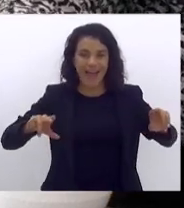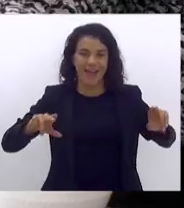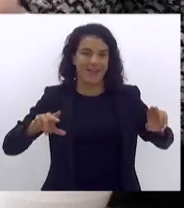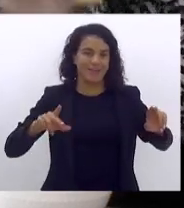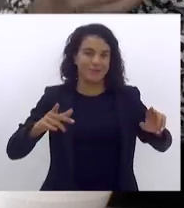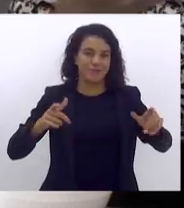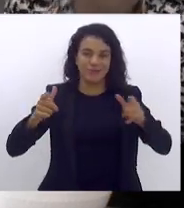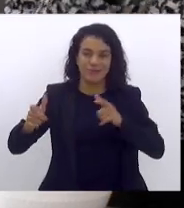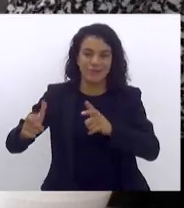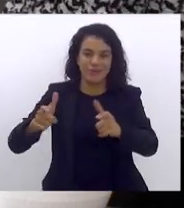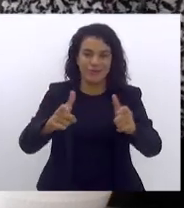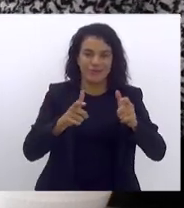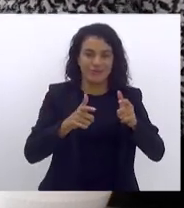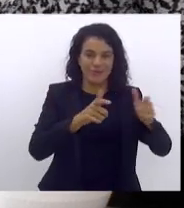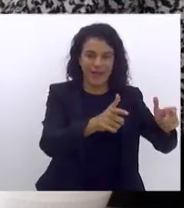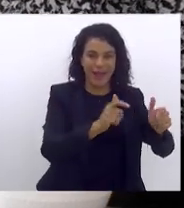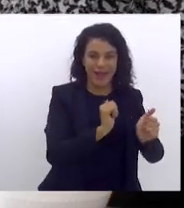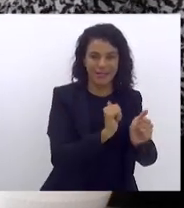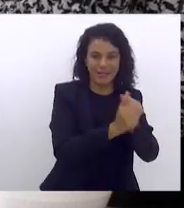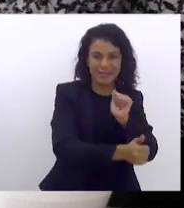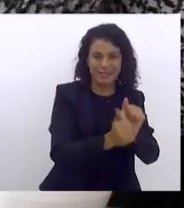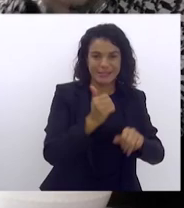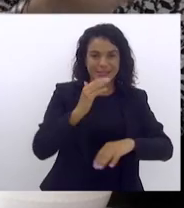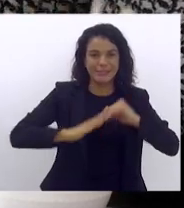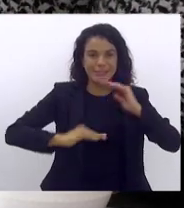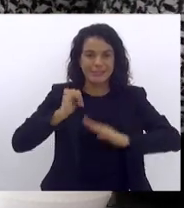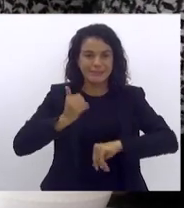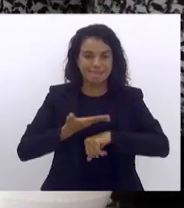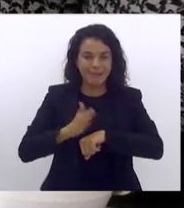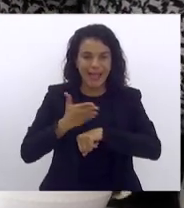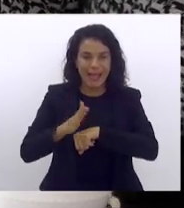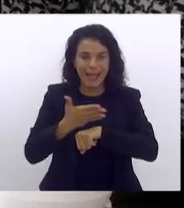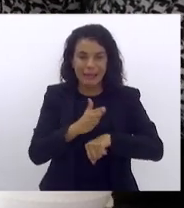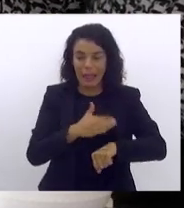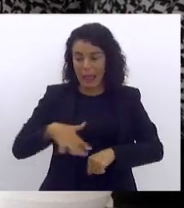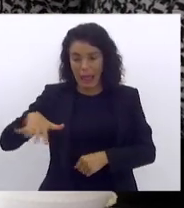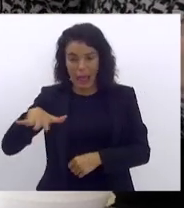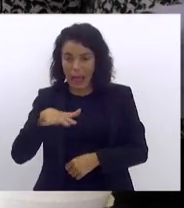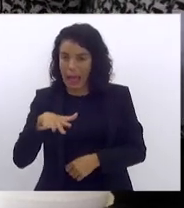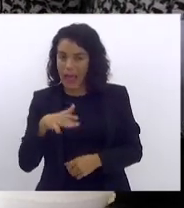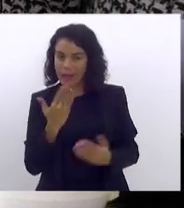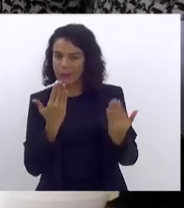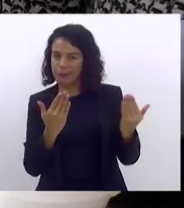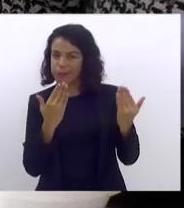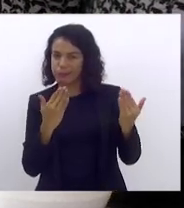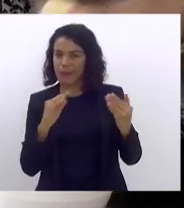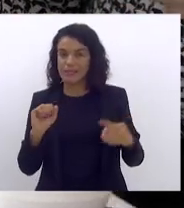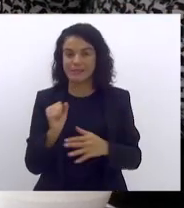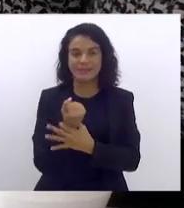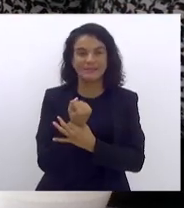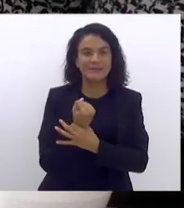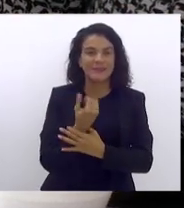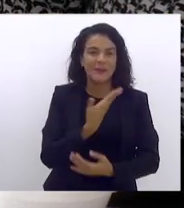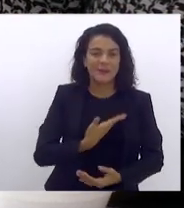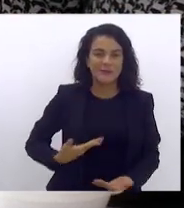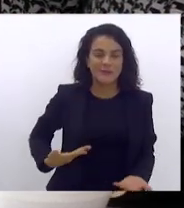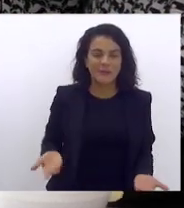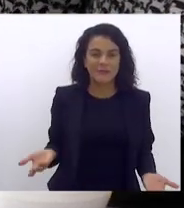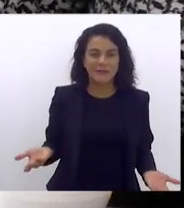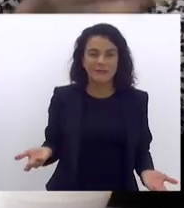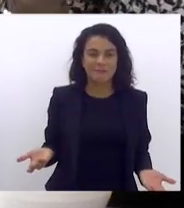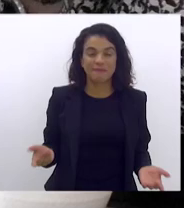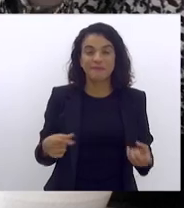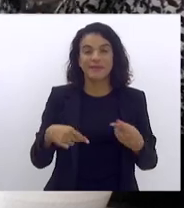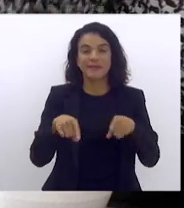esportivos estão em áreas que questionam a segurança pública.